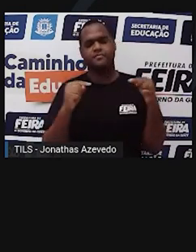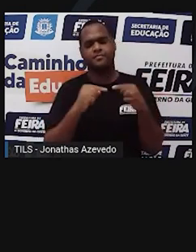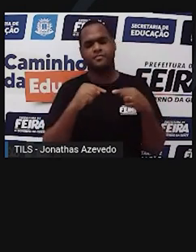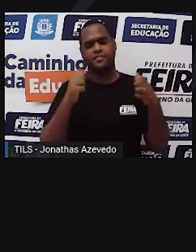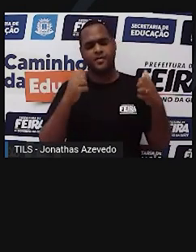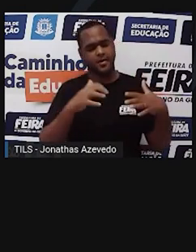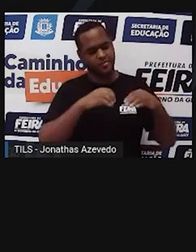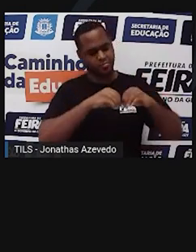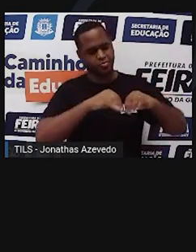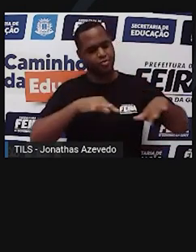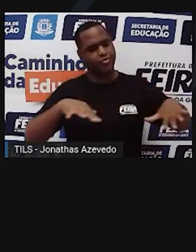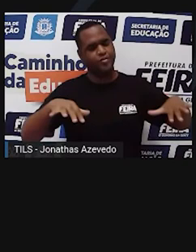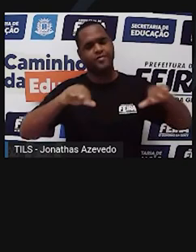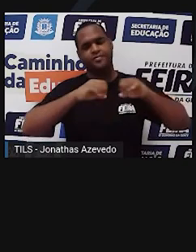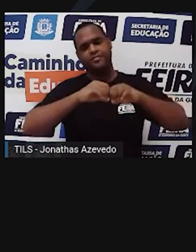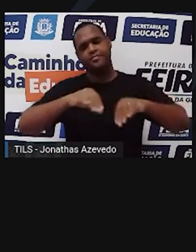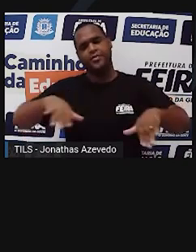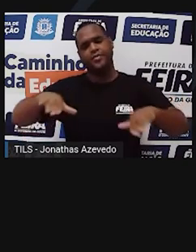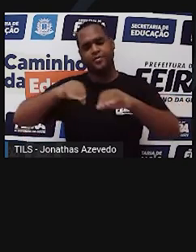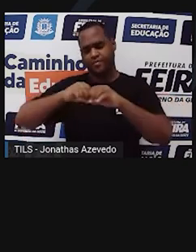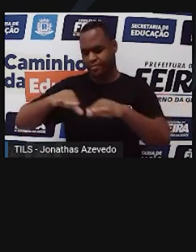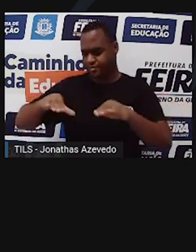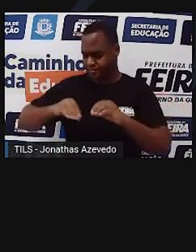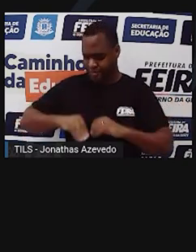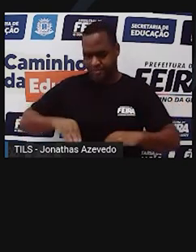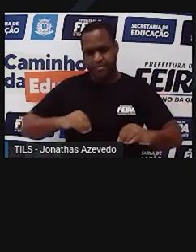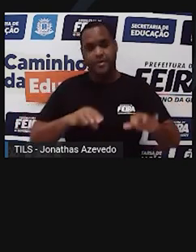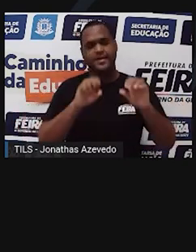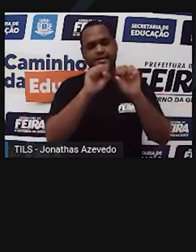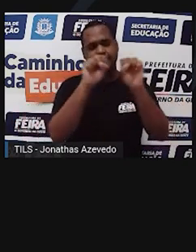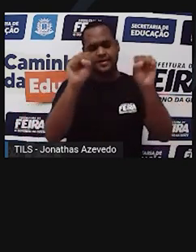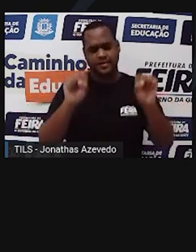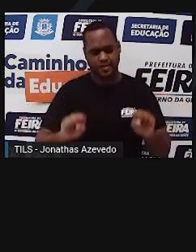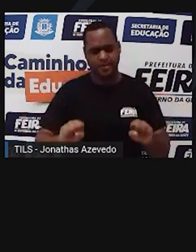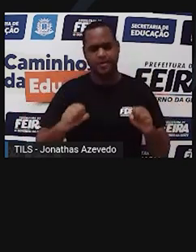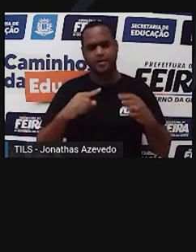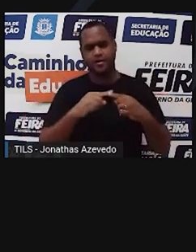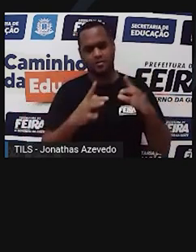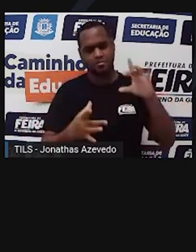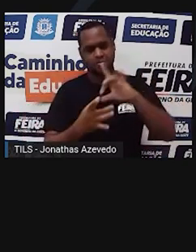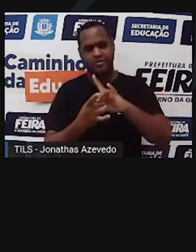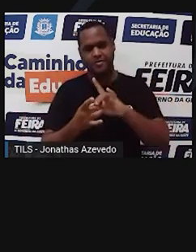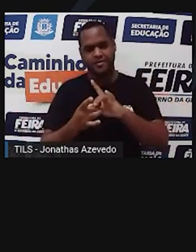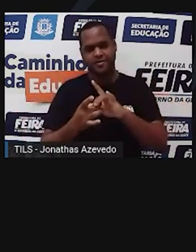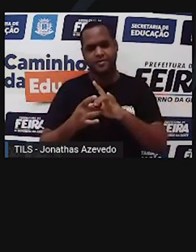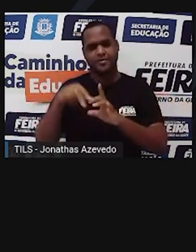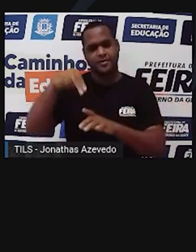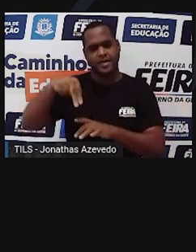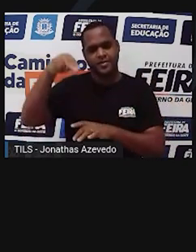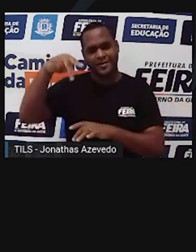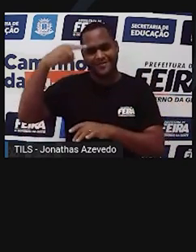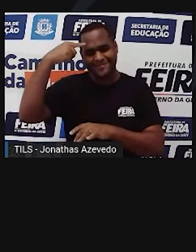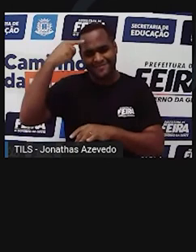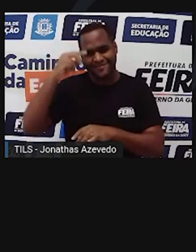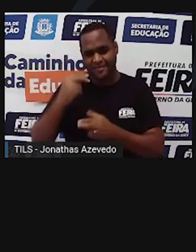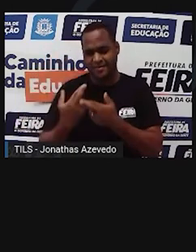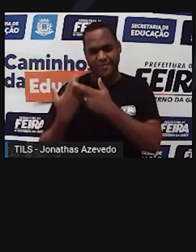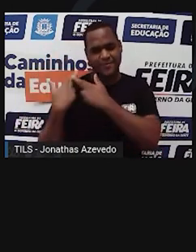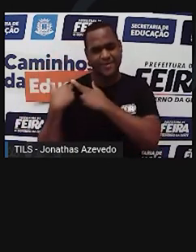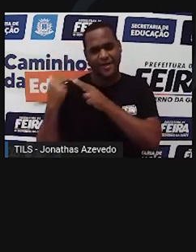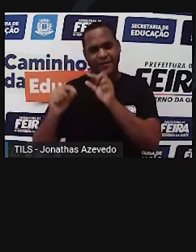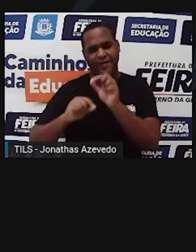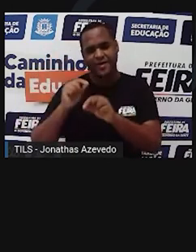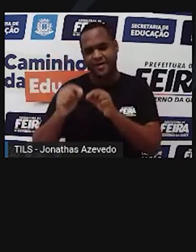transmissão, que são ligadas ao Sistema Interligado Nacional, que é responsável por receber e